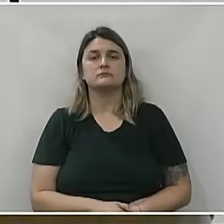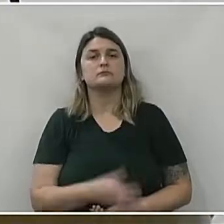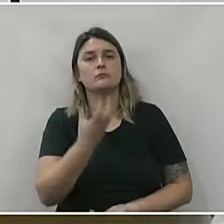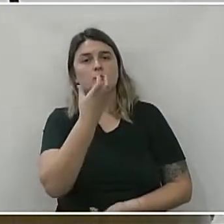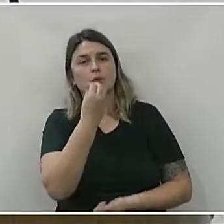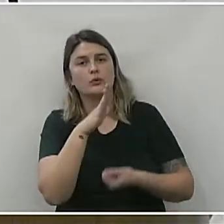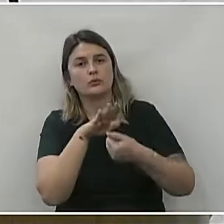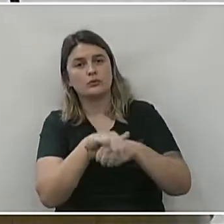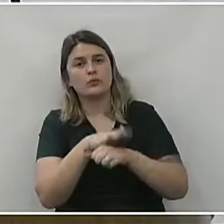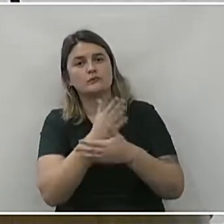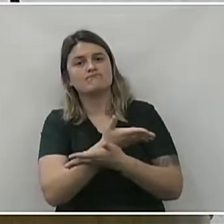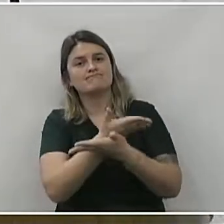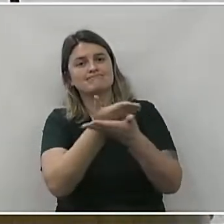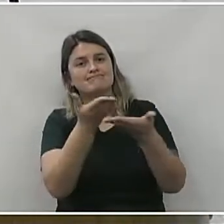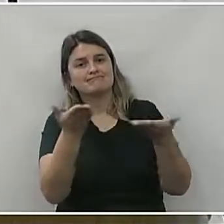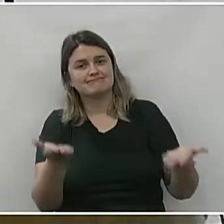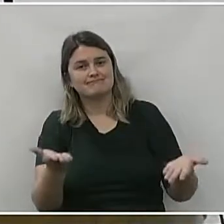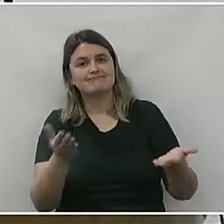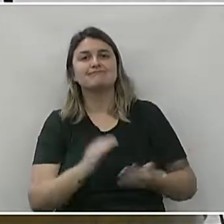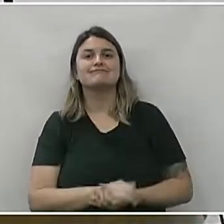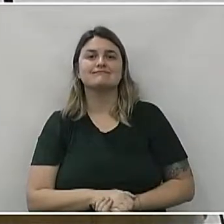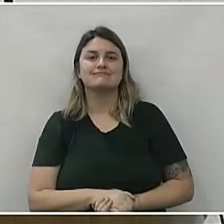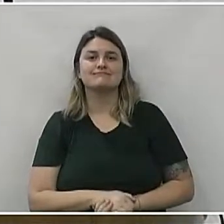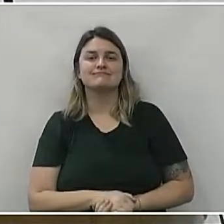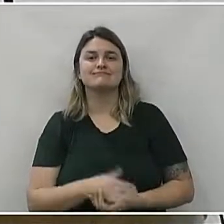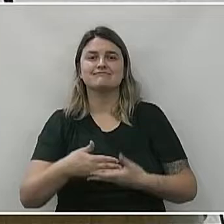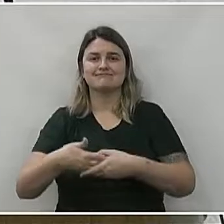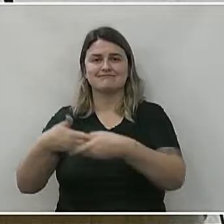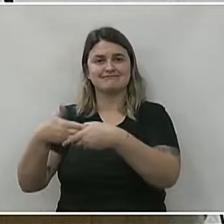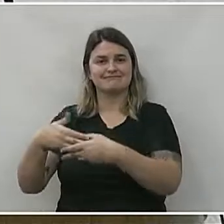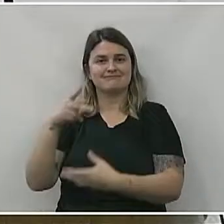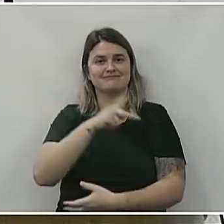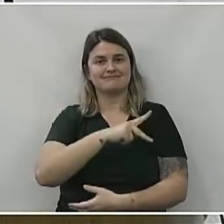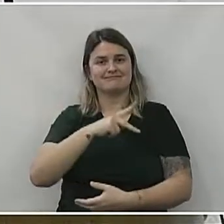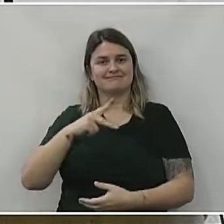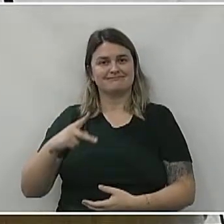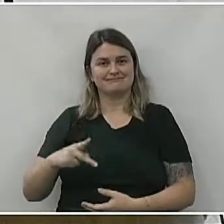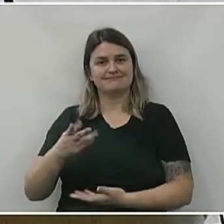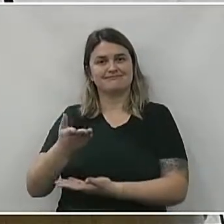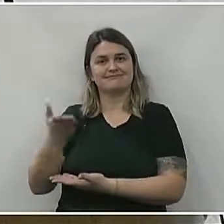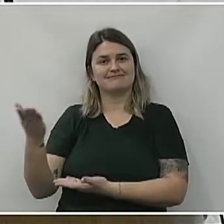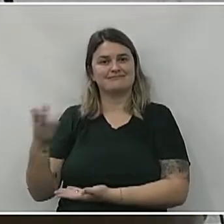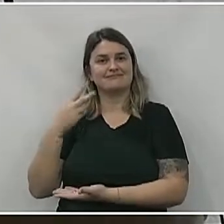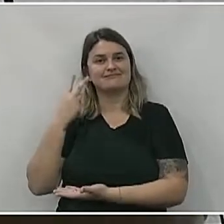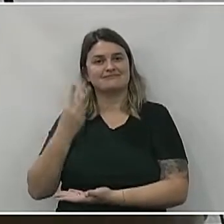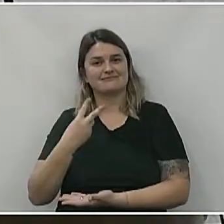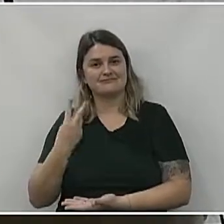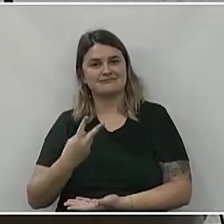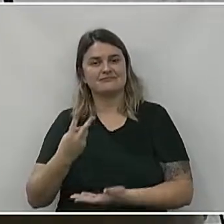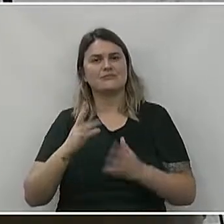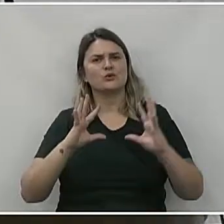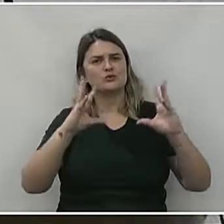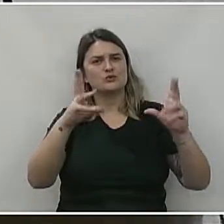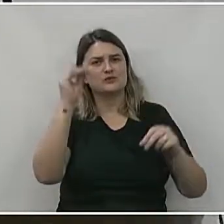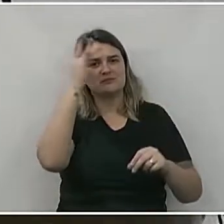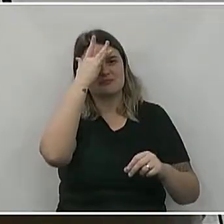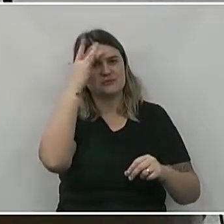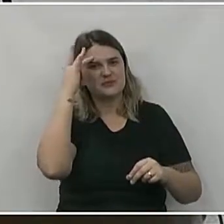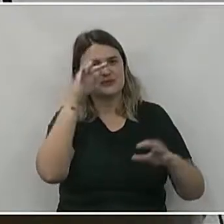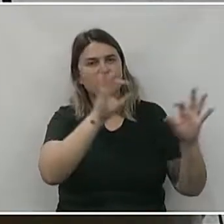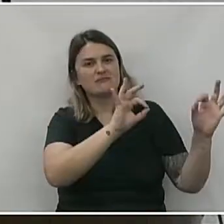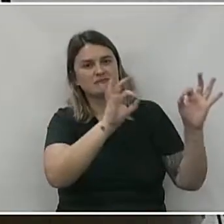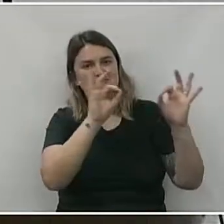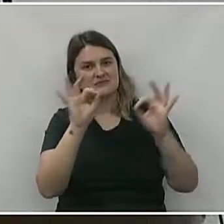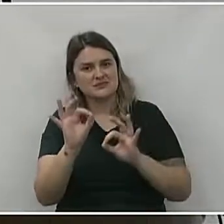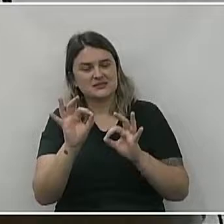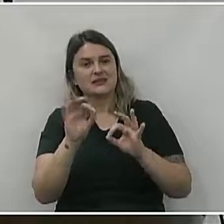Boa noite a todas e a todos. Cumprimento o presidente da casa, os meus colegas vereadores, a todas as pessoas que estão aqui